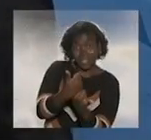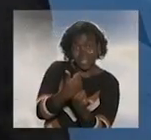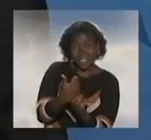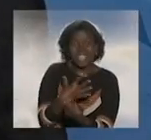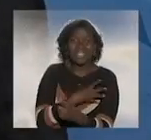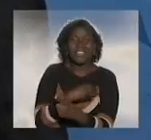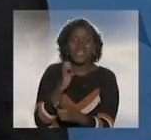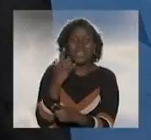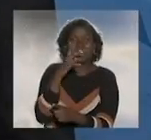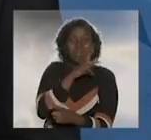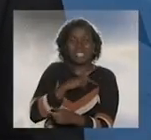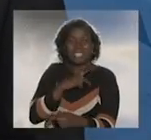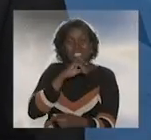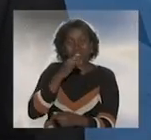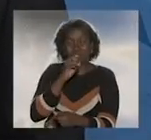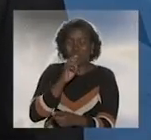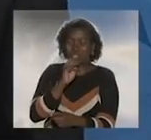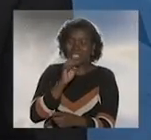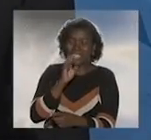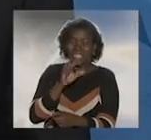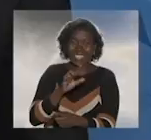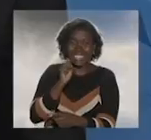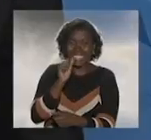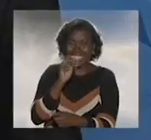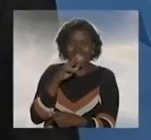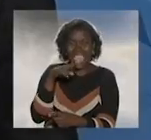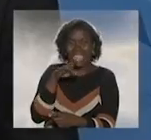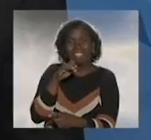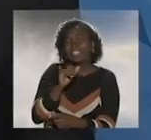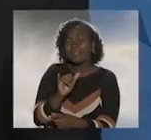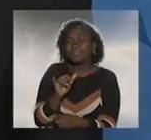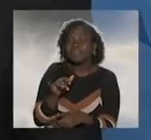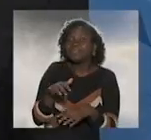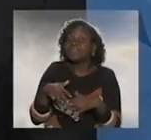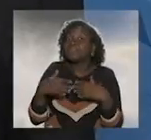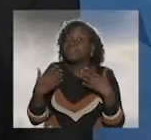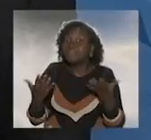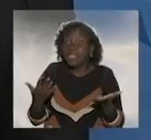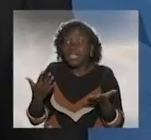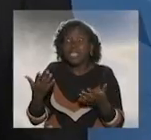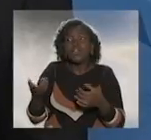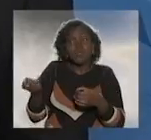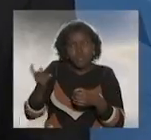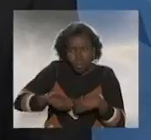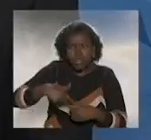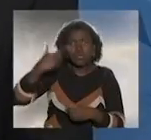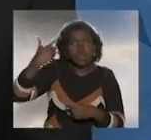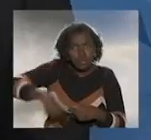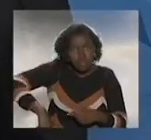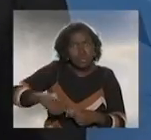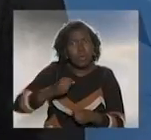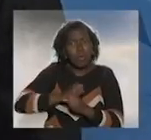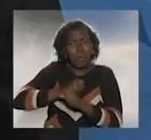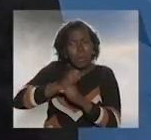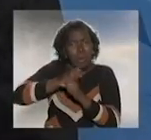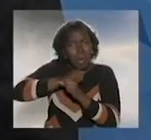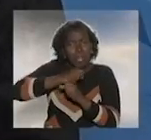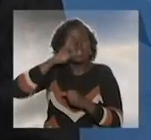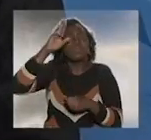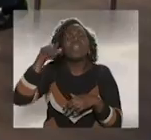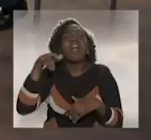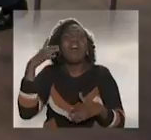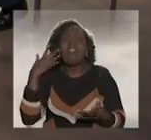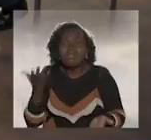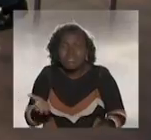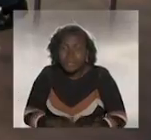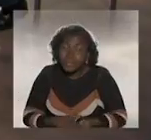do ex-presidente José Sarney. Luiz Ribeiro, sobre esse tema, a reeleição do Nussmann há muito tempo no poder.